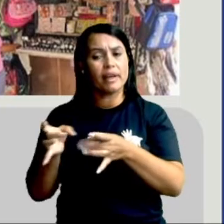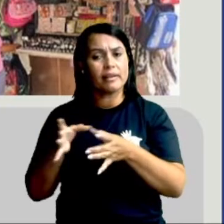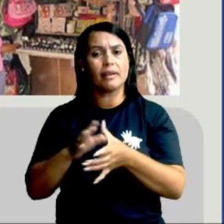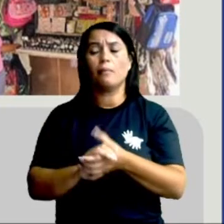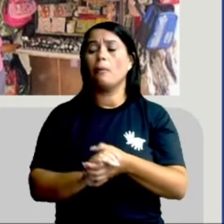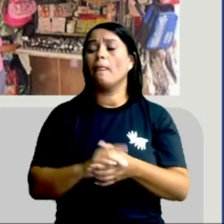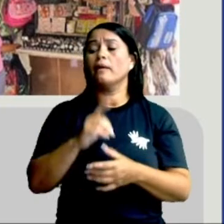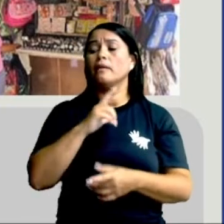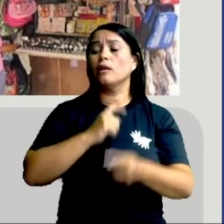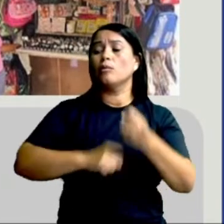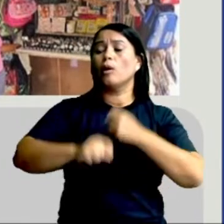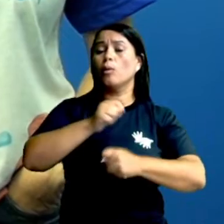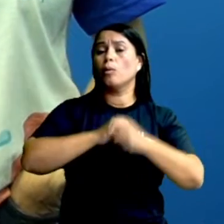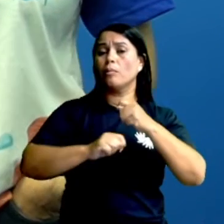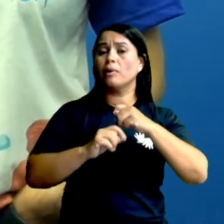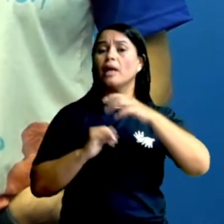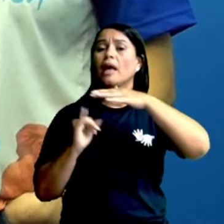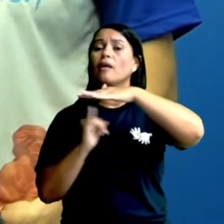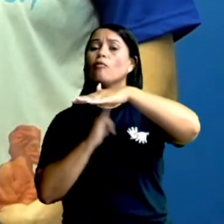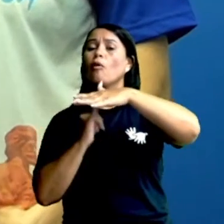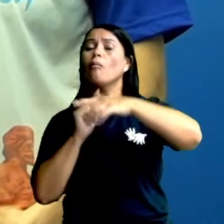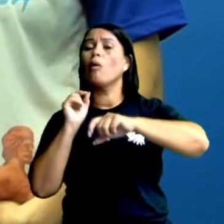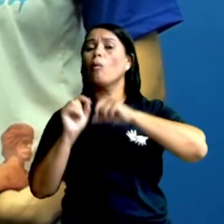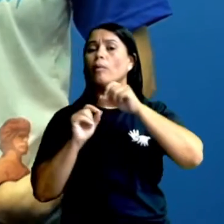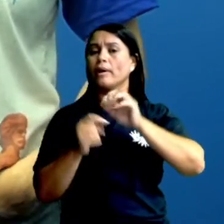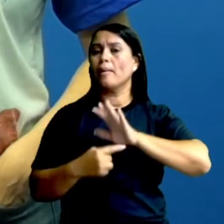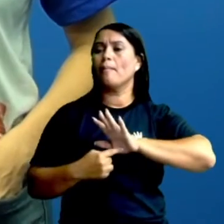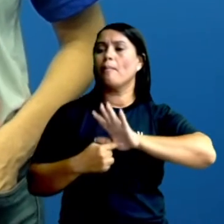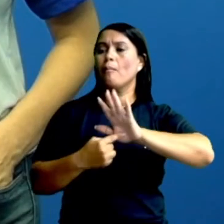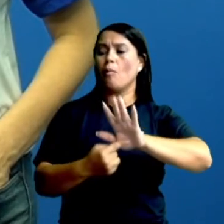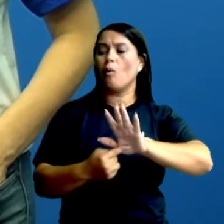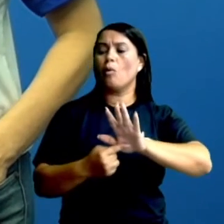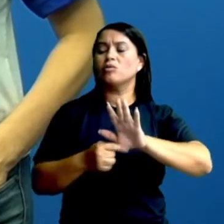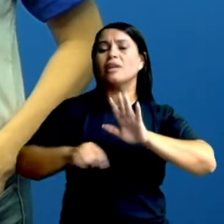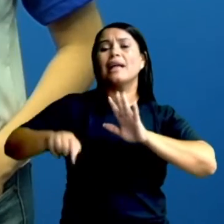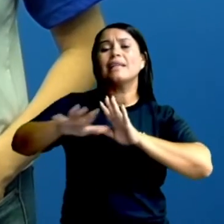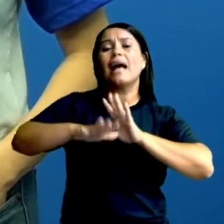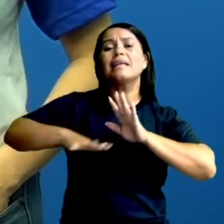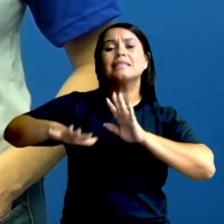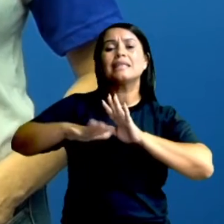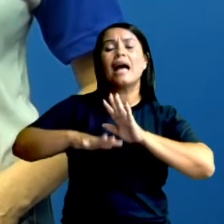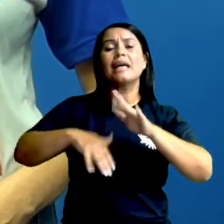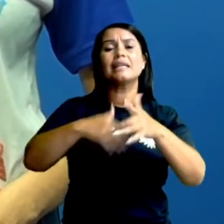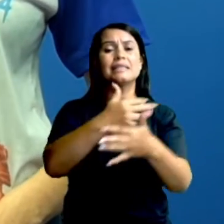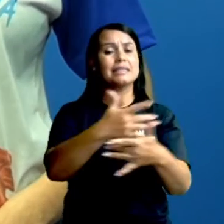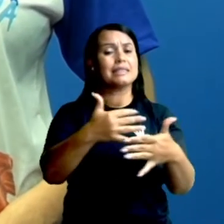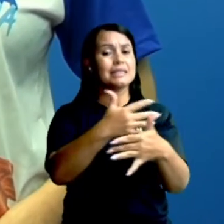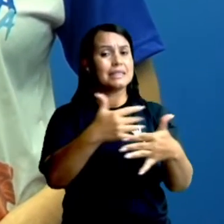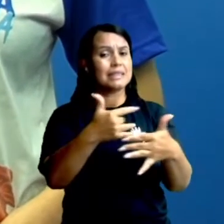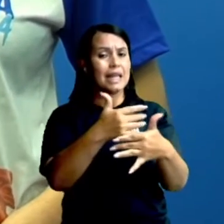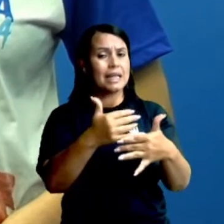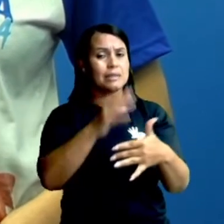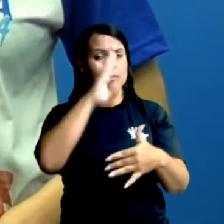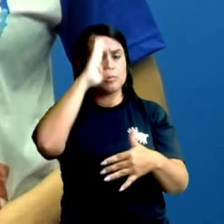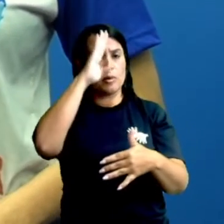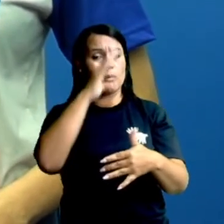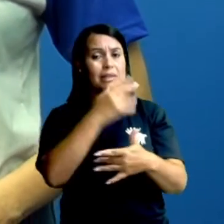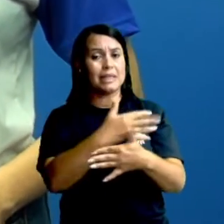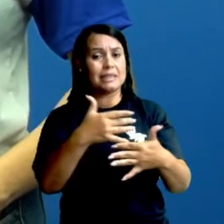Então, essa economia informal, ela é expressiva nas áreas urbanas, tá? Principalmente nas